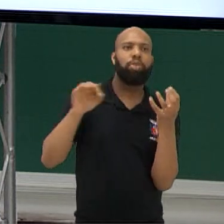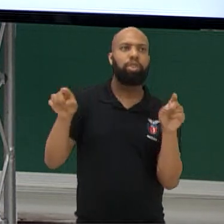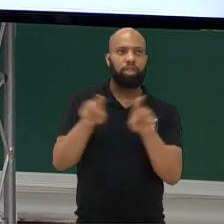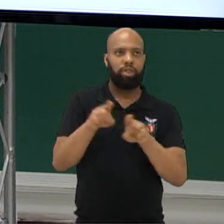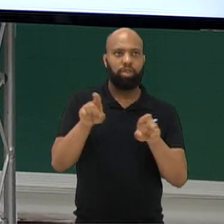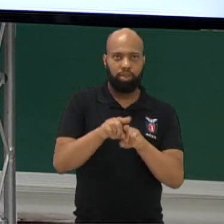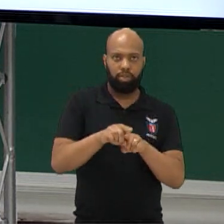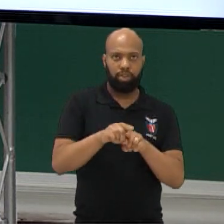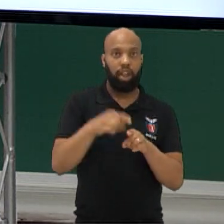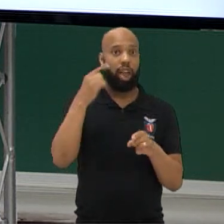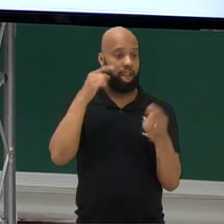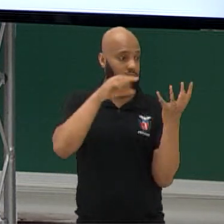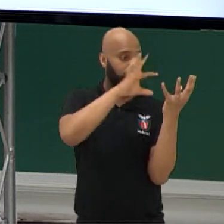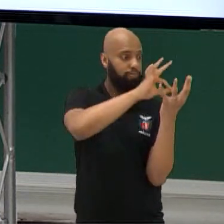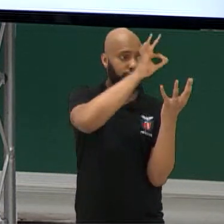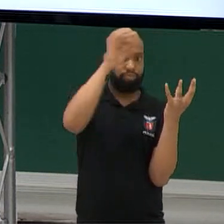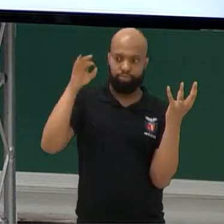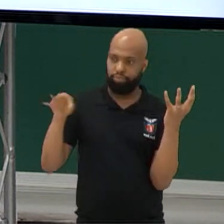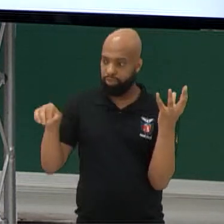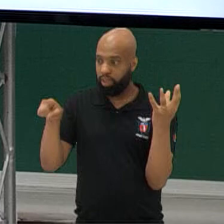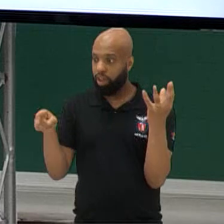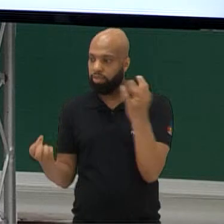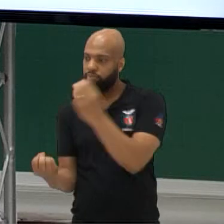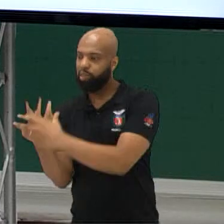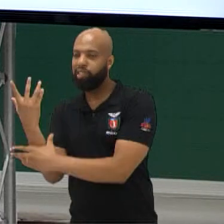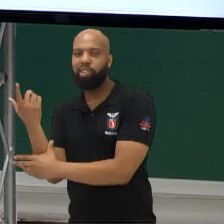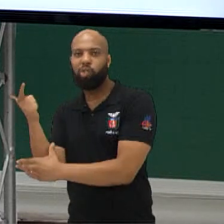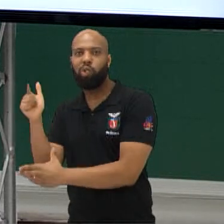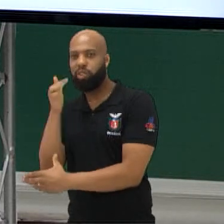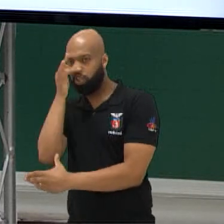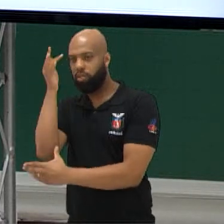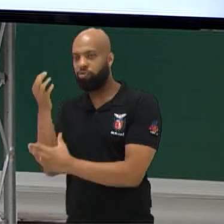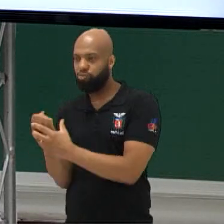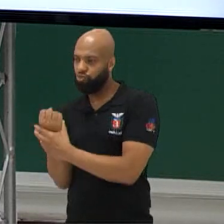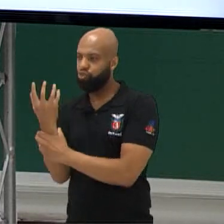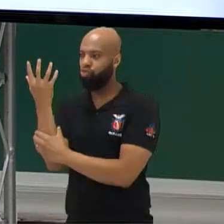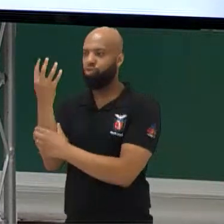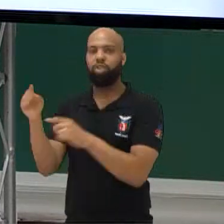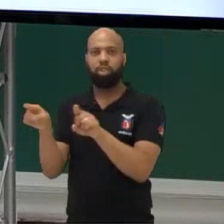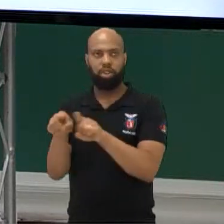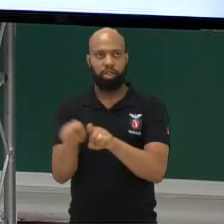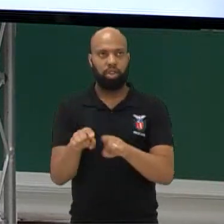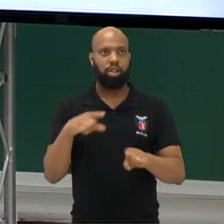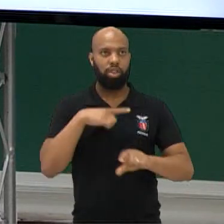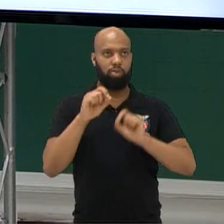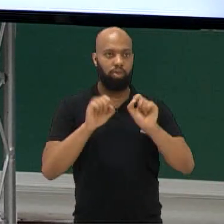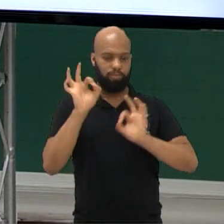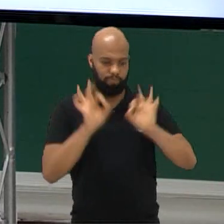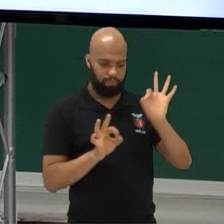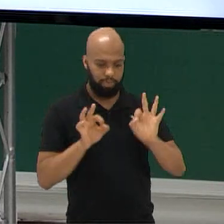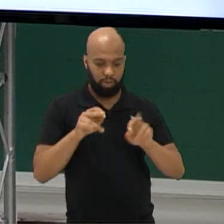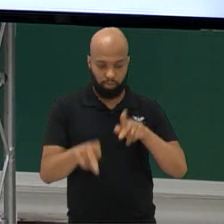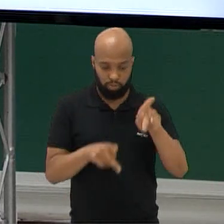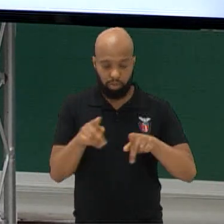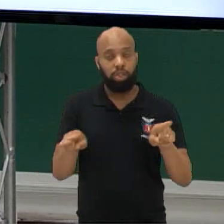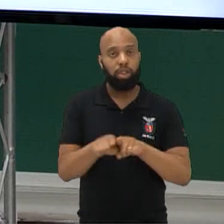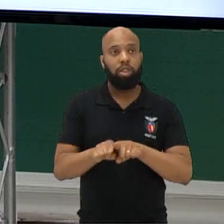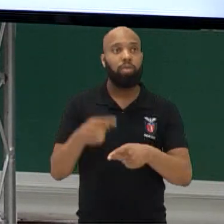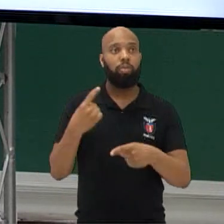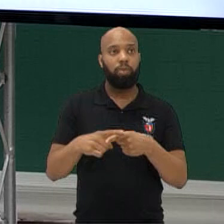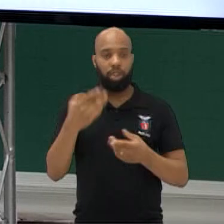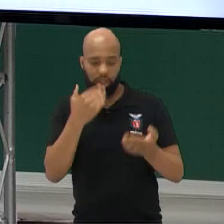levando os gametas de uma planta para outra. Também são reguladoras de populações, ou seja, elas vão se